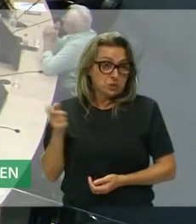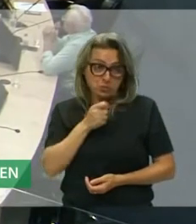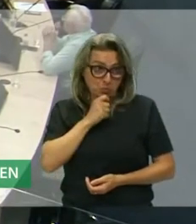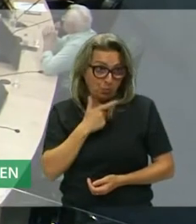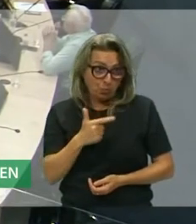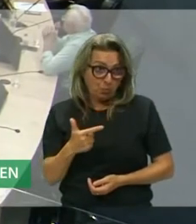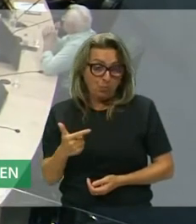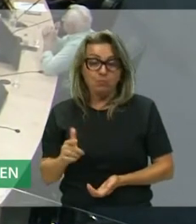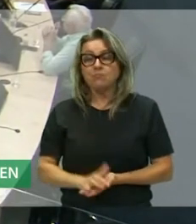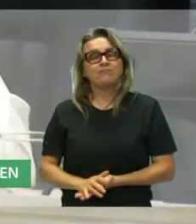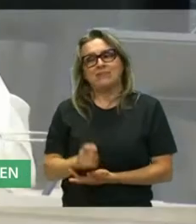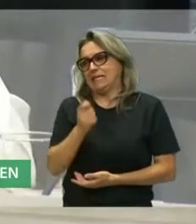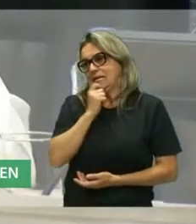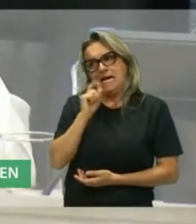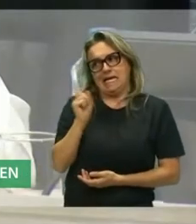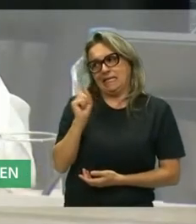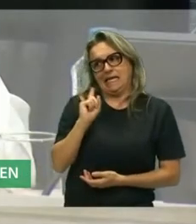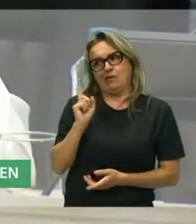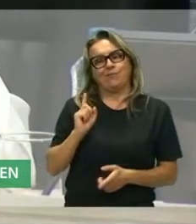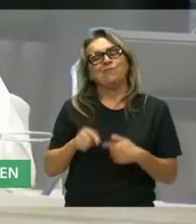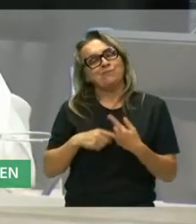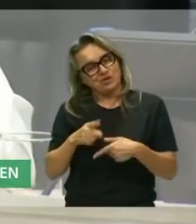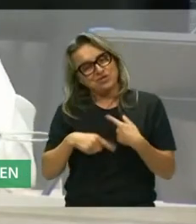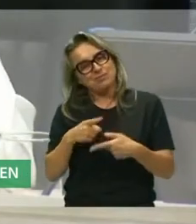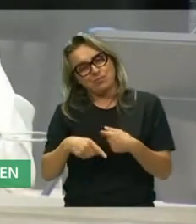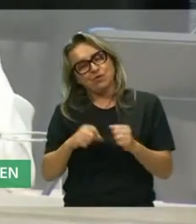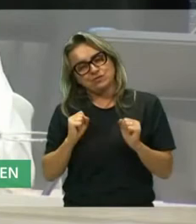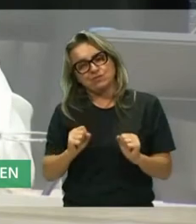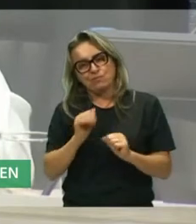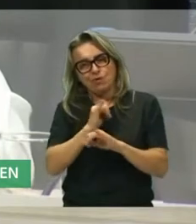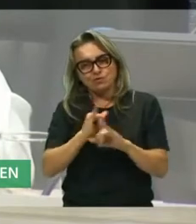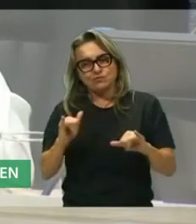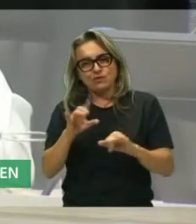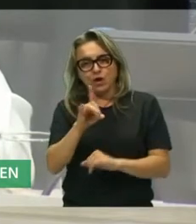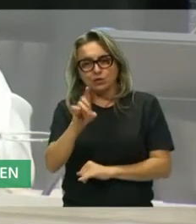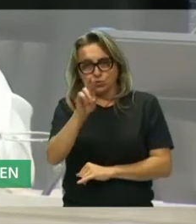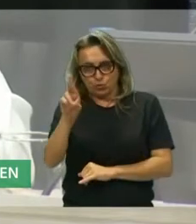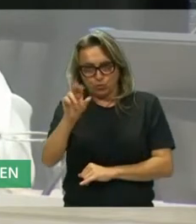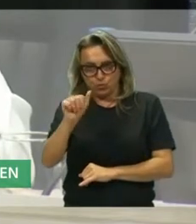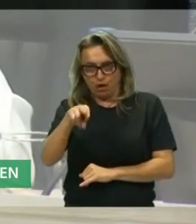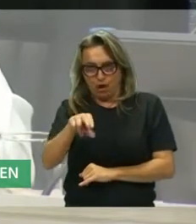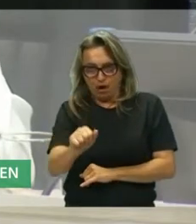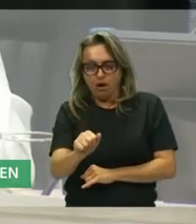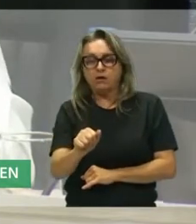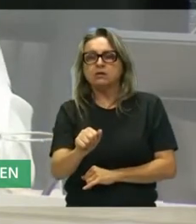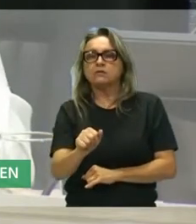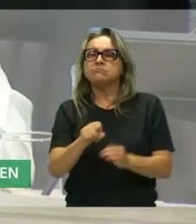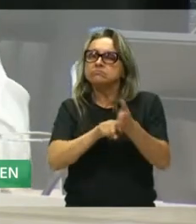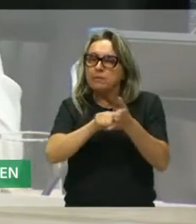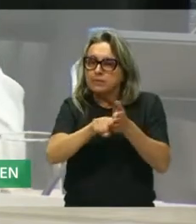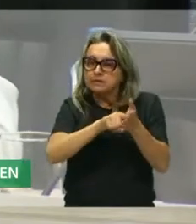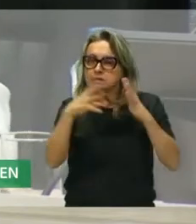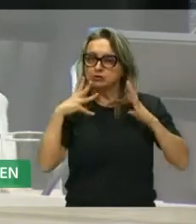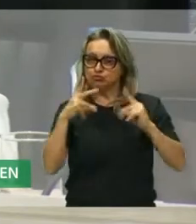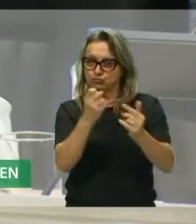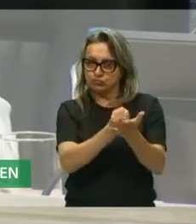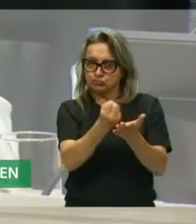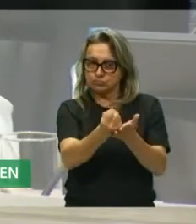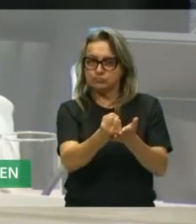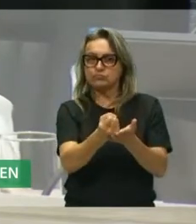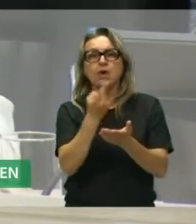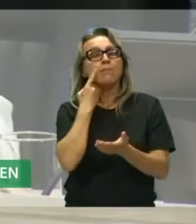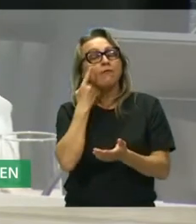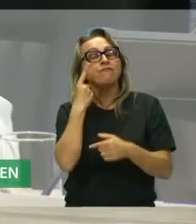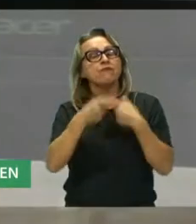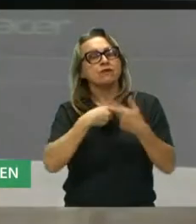Ainda não, mas eu posso lhe passar, porque a doutora Ana está levantando todos os contratos, né, para ver a dimensão e a gente